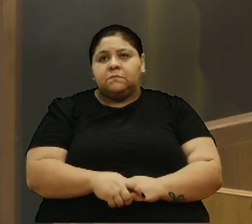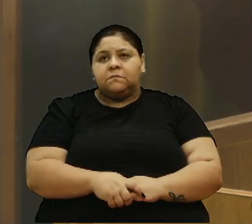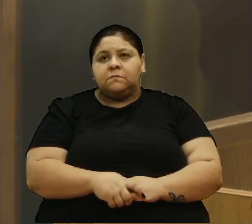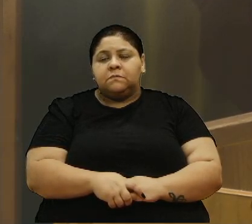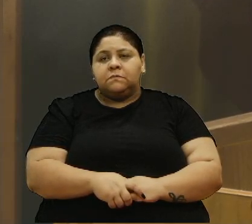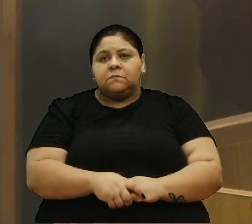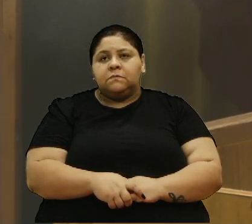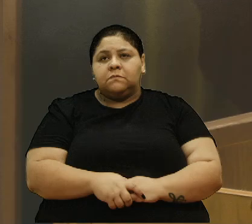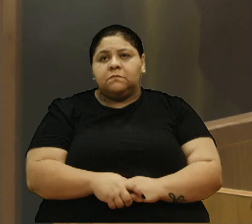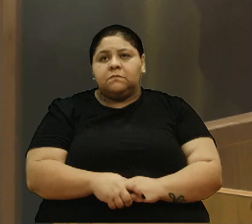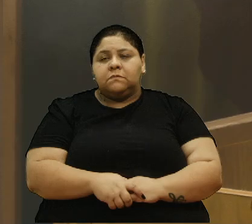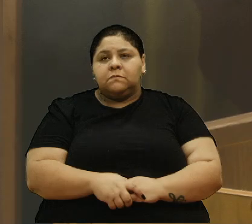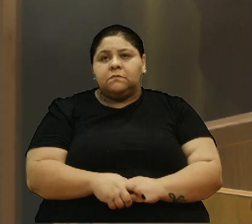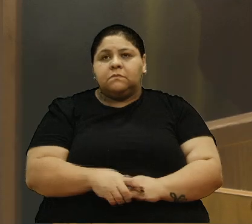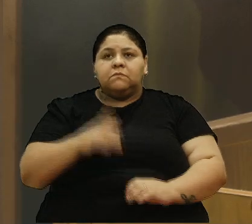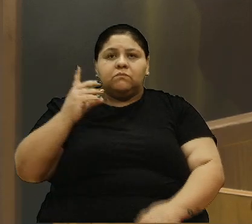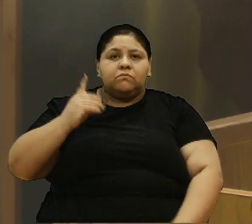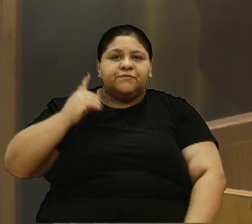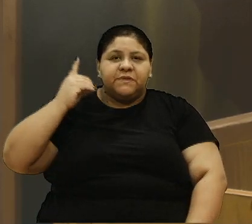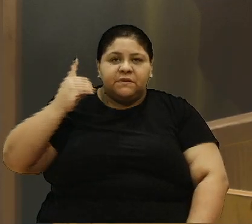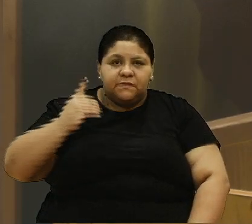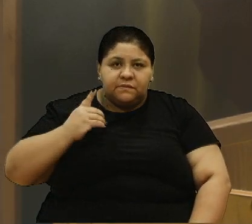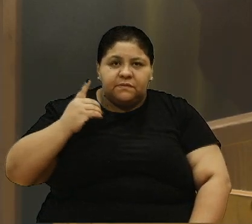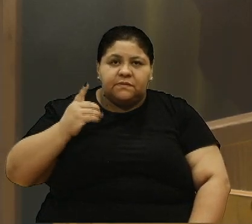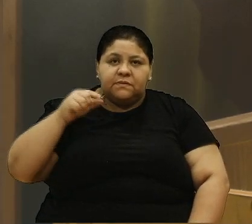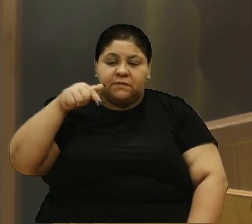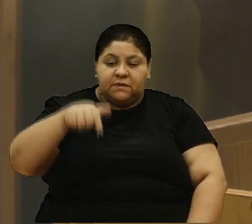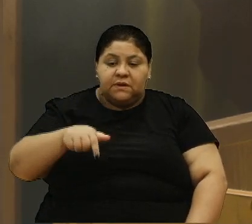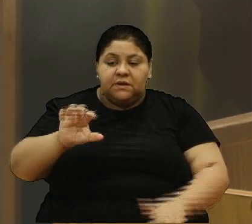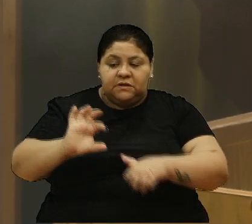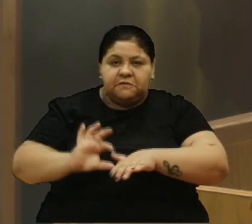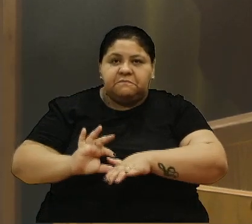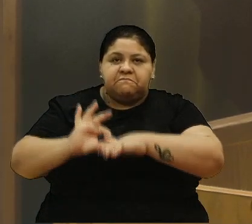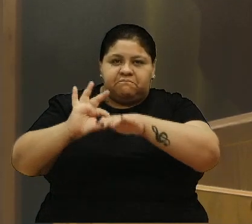Assim como os deputados, esses líderes